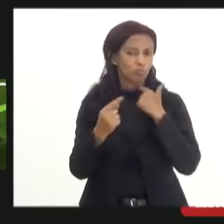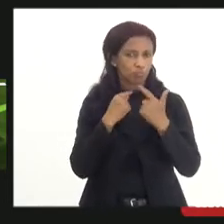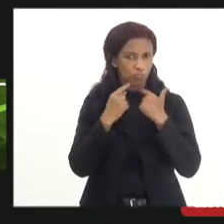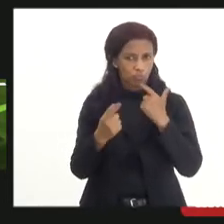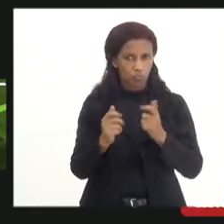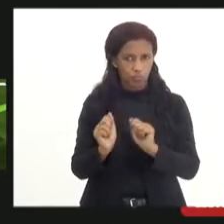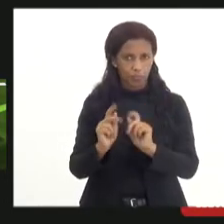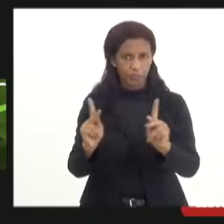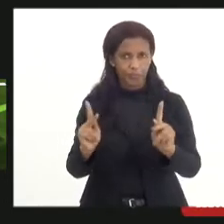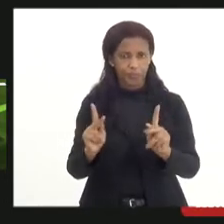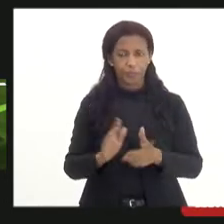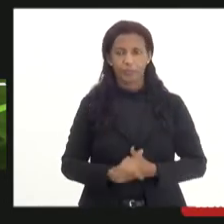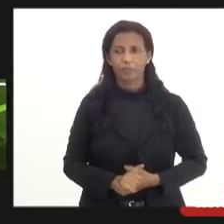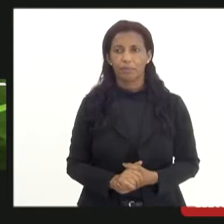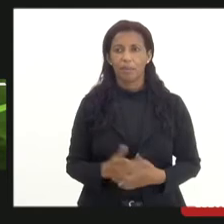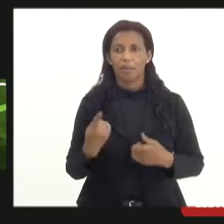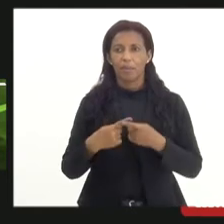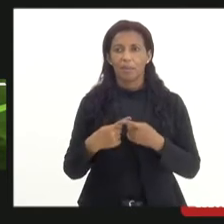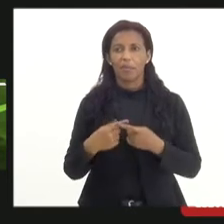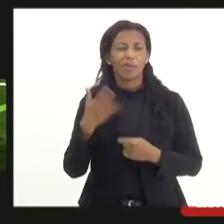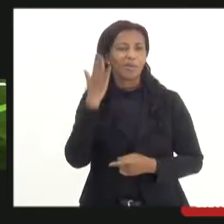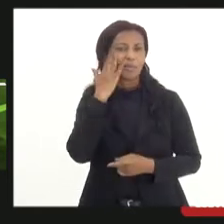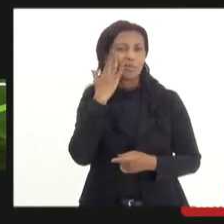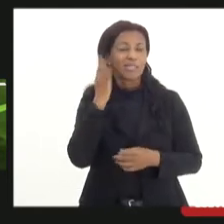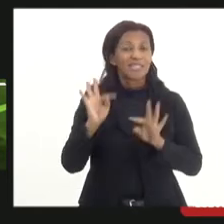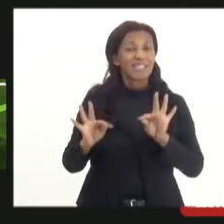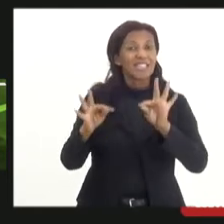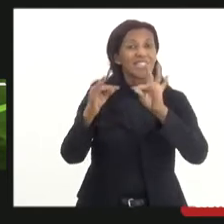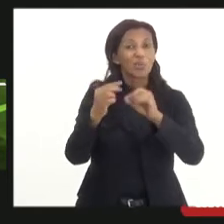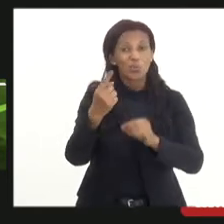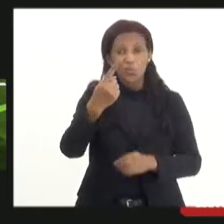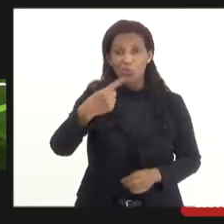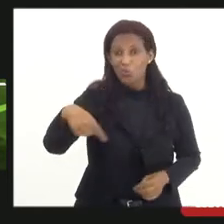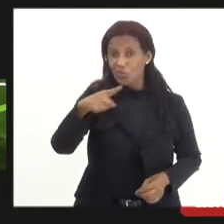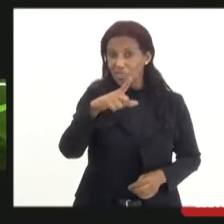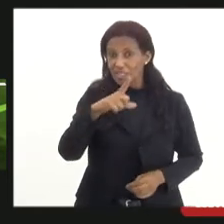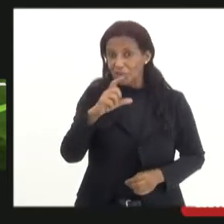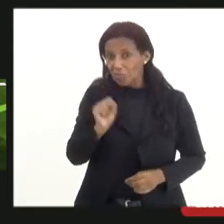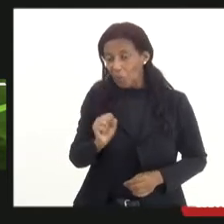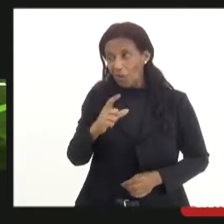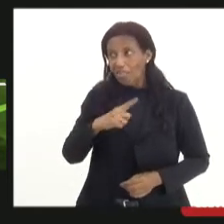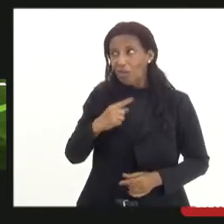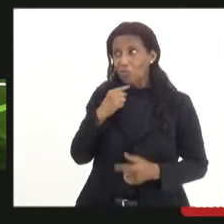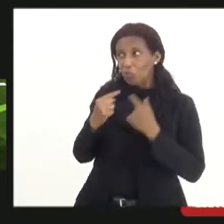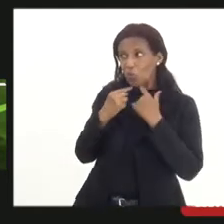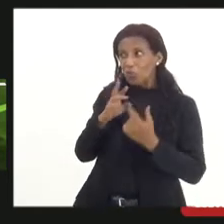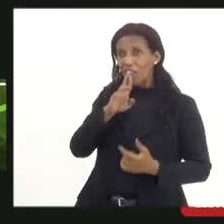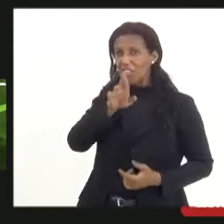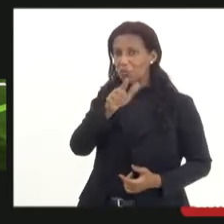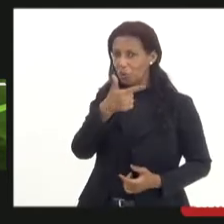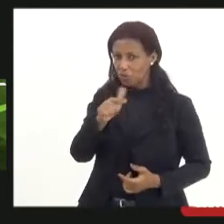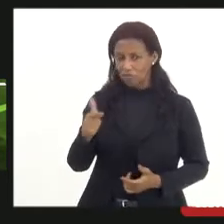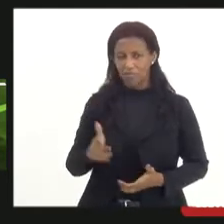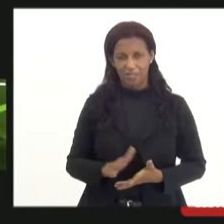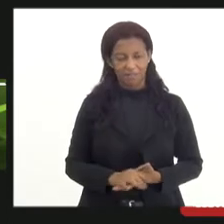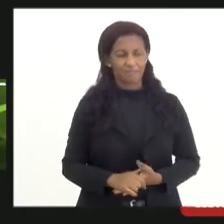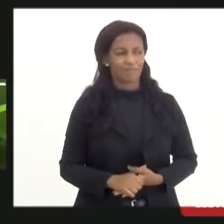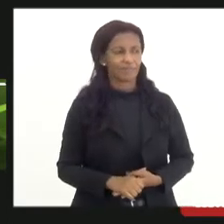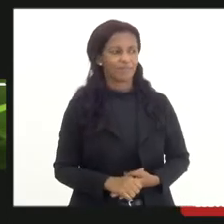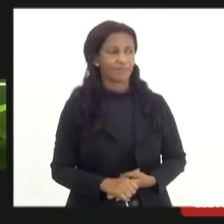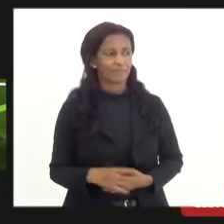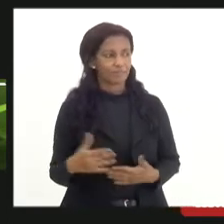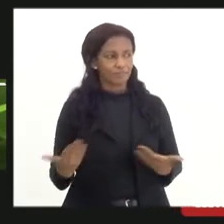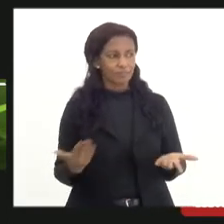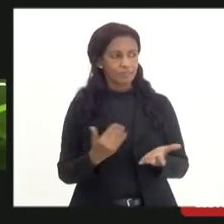assim? Né, porque eu sei que nem tudo vocês podem ter a resposta imediata. Então, eu vou iniciar aqui